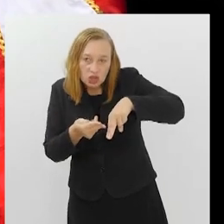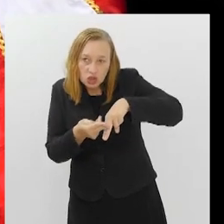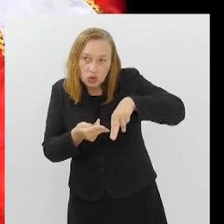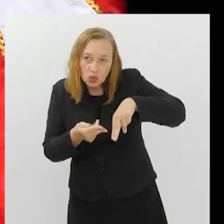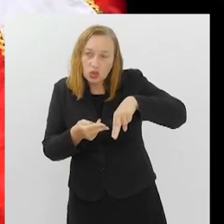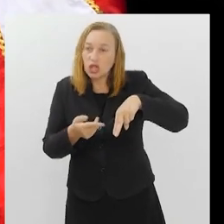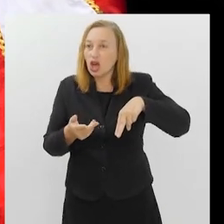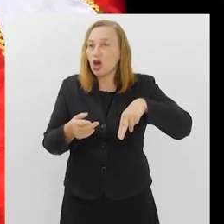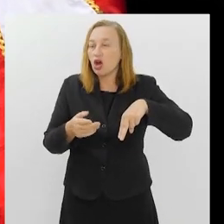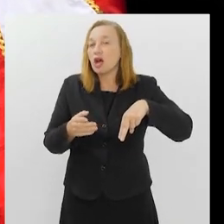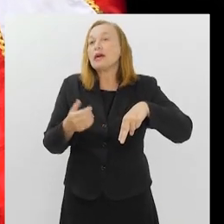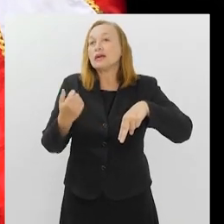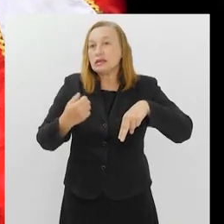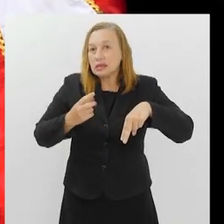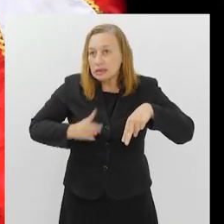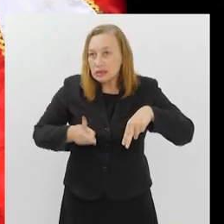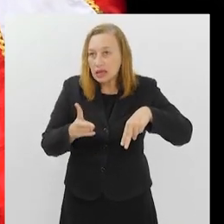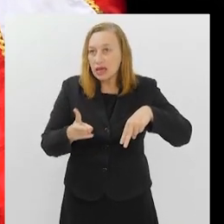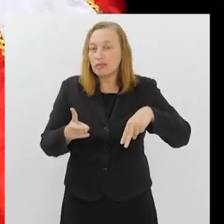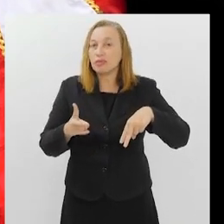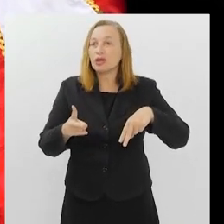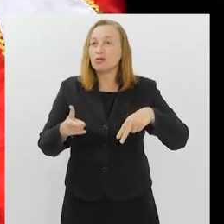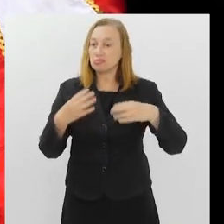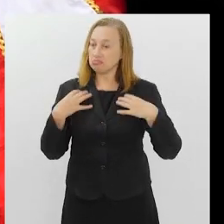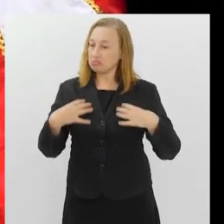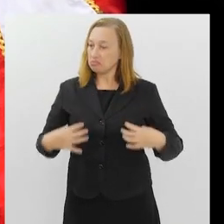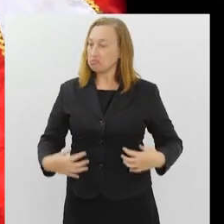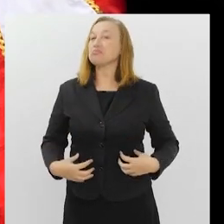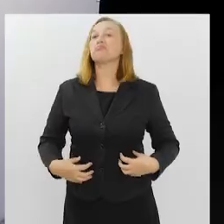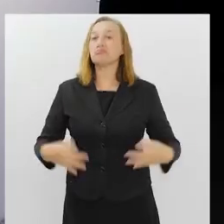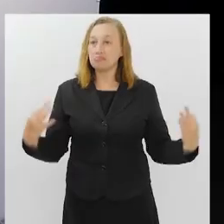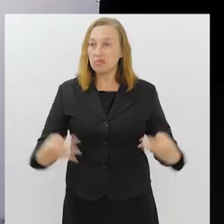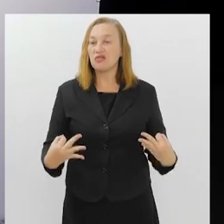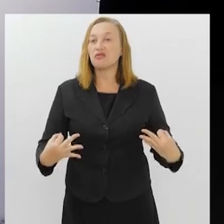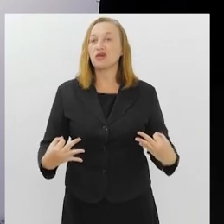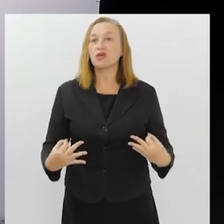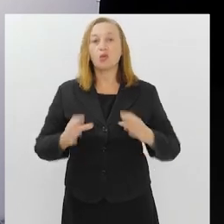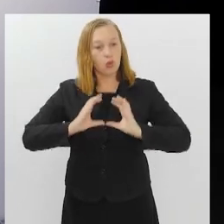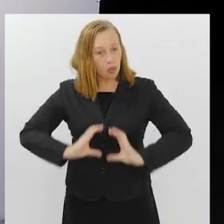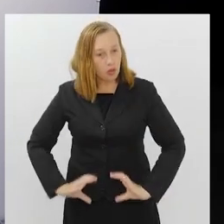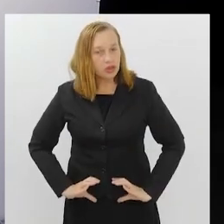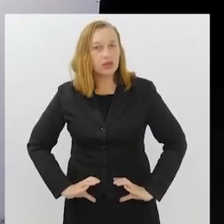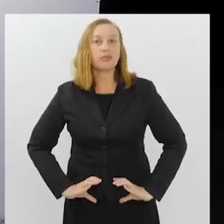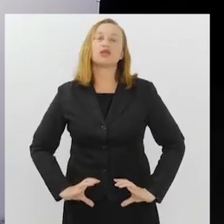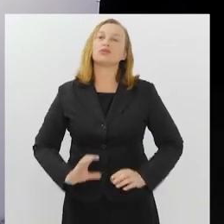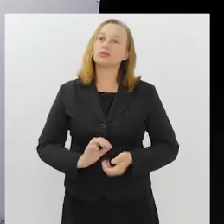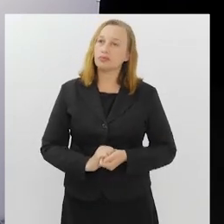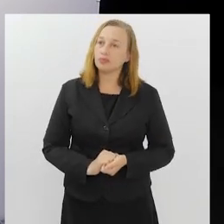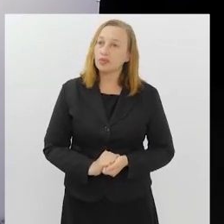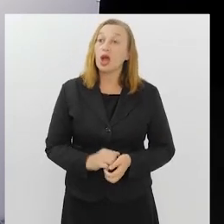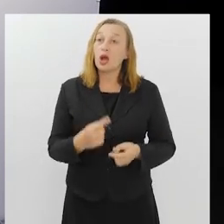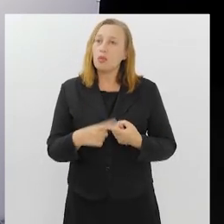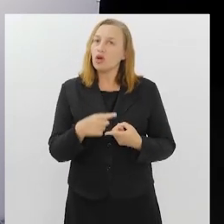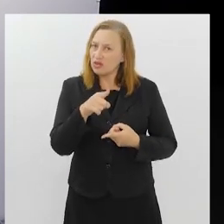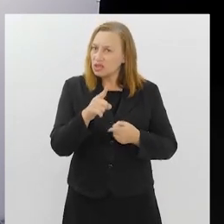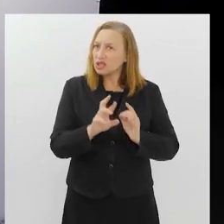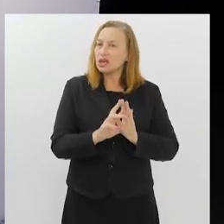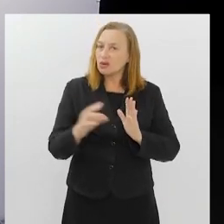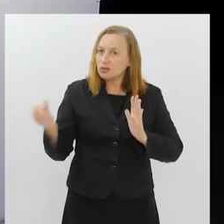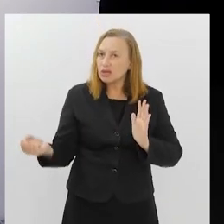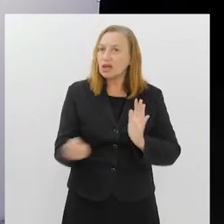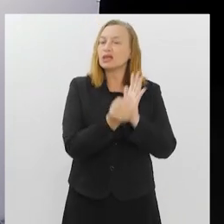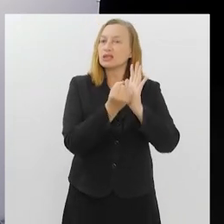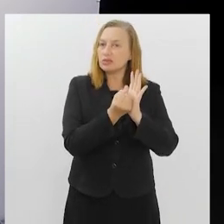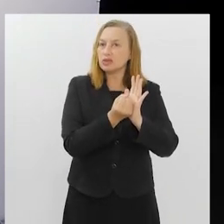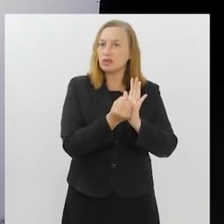de dedo, roupa curta, tem que estar sempre posturada. Tem um comportamento, né? Uma atitude, um, né? Porque afinal de contas você